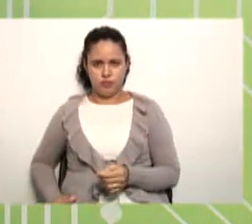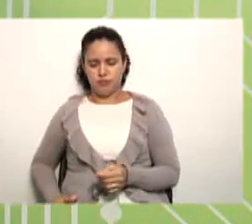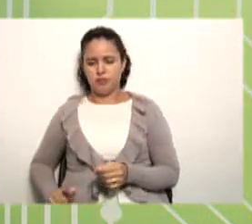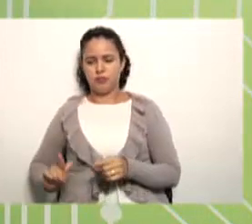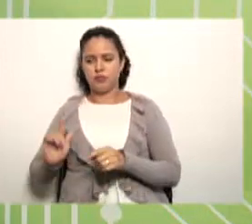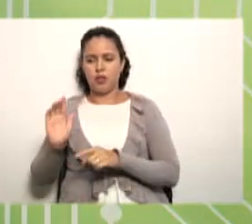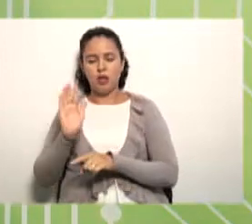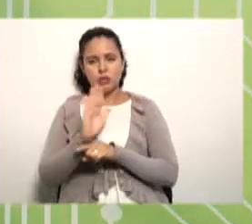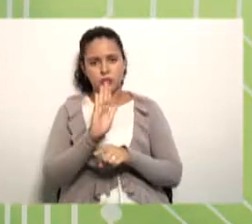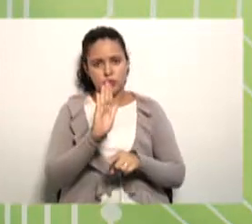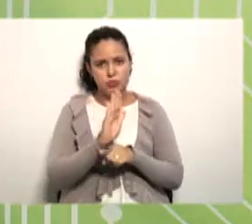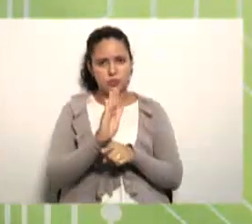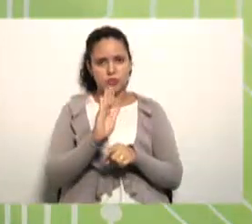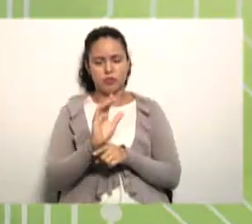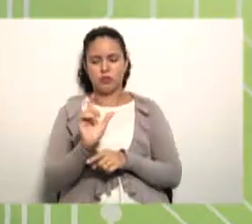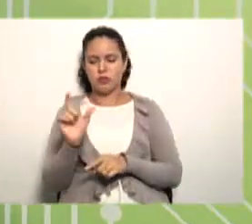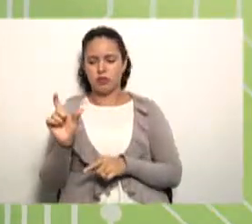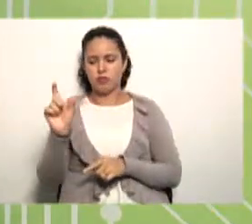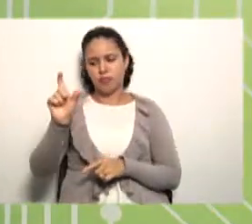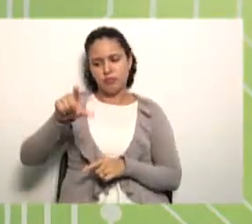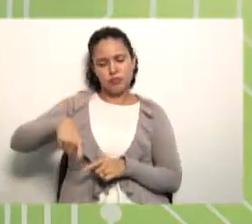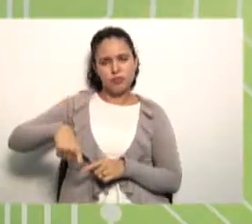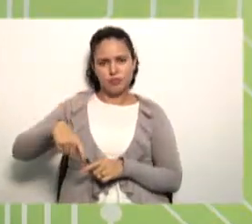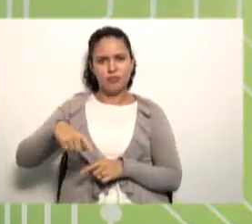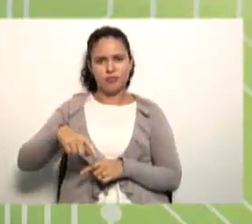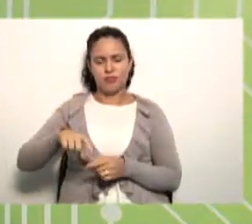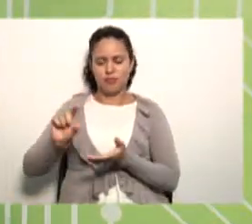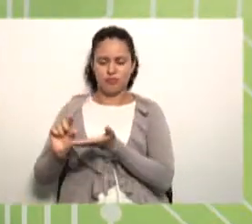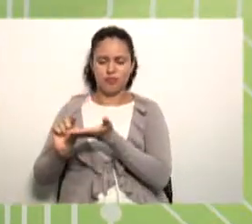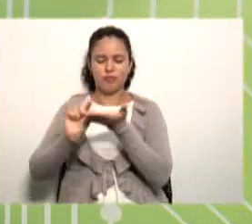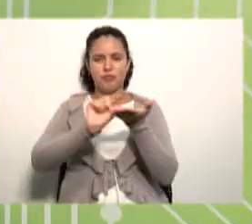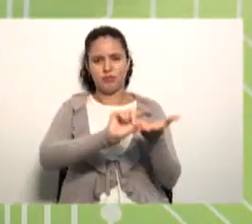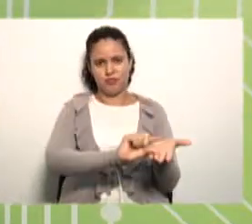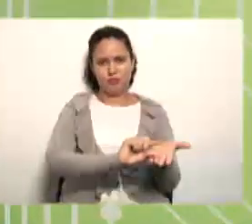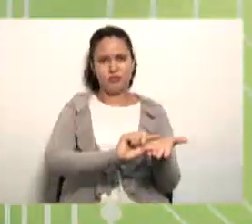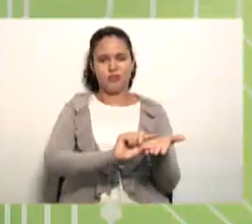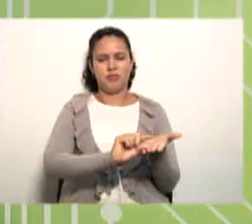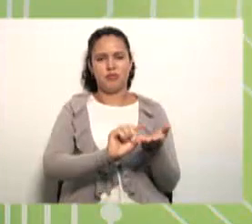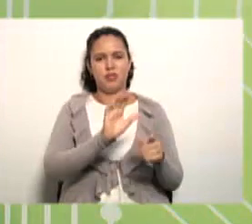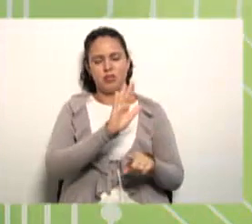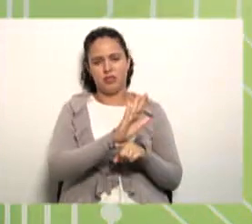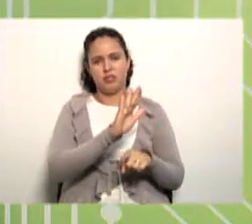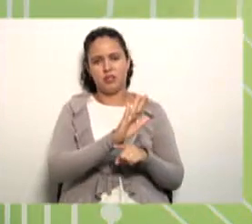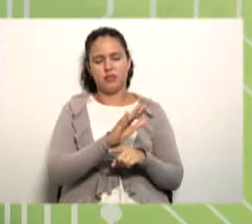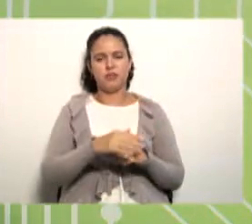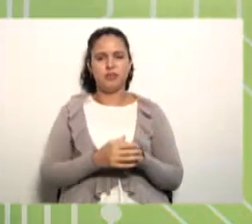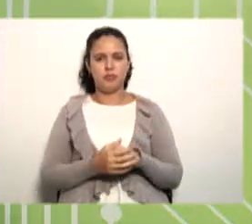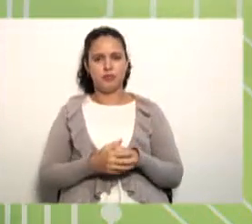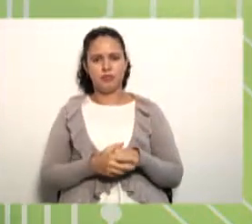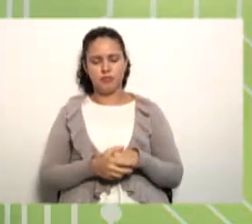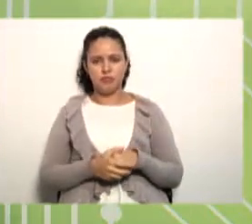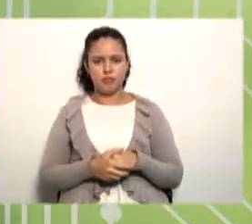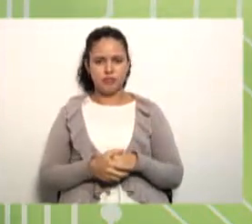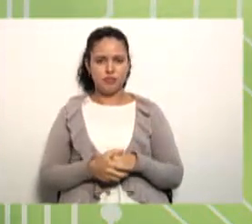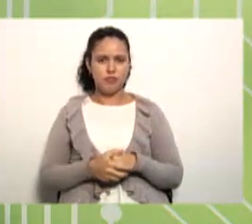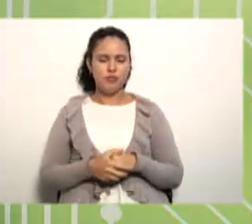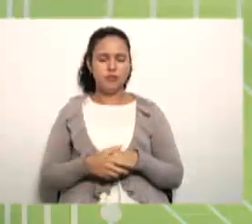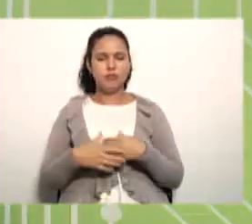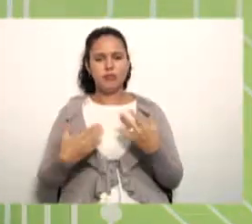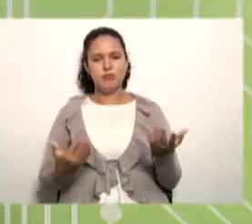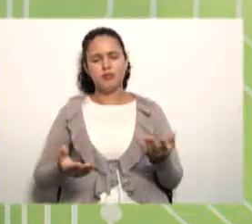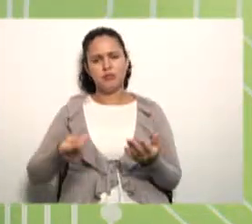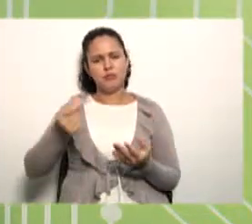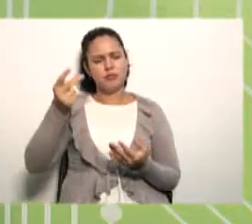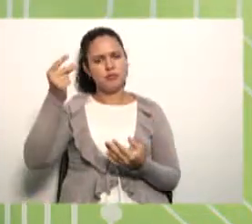é uma unificação ele é bem diferente do que existiu no passado. No passado a gente já teve alguns auxílios que existiam para as